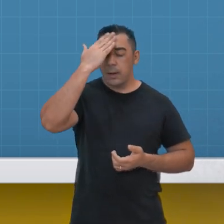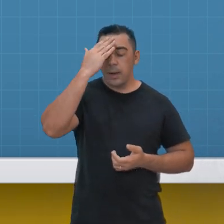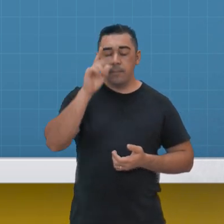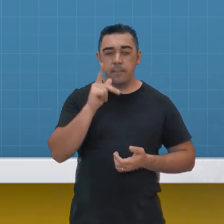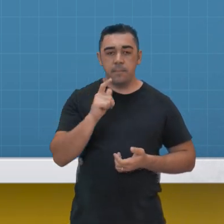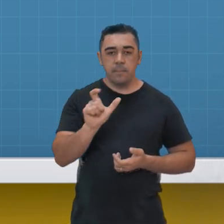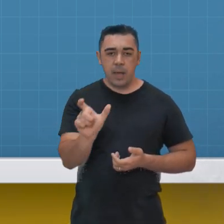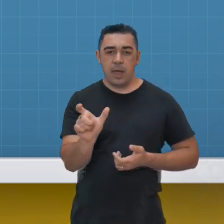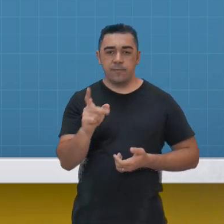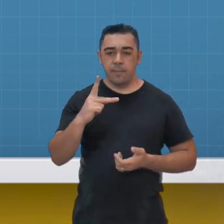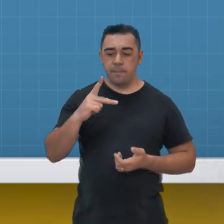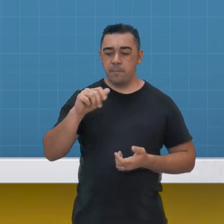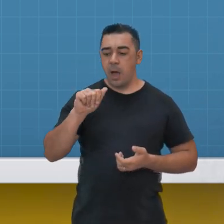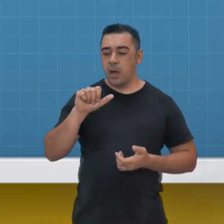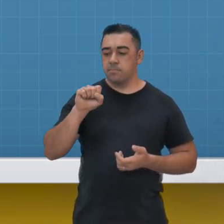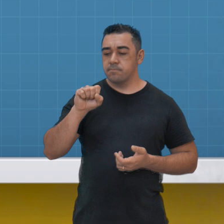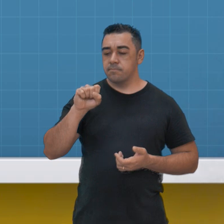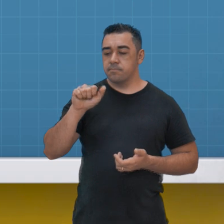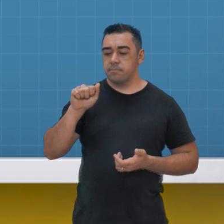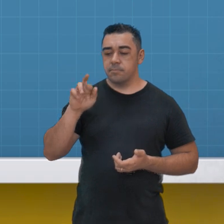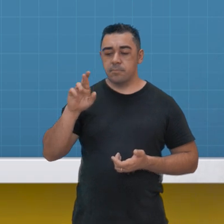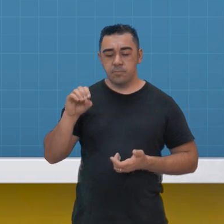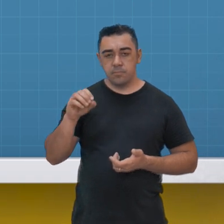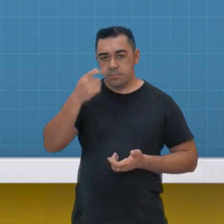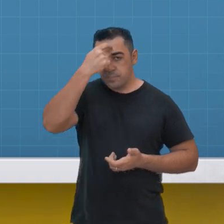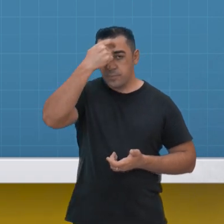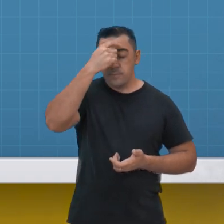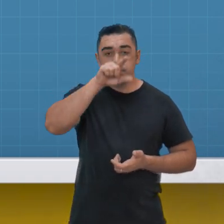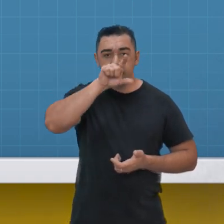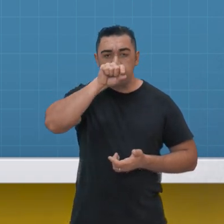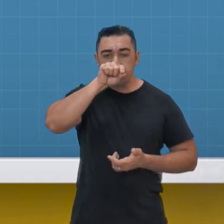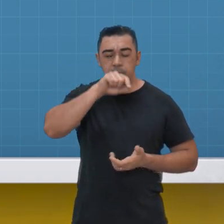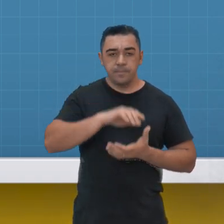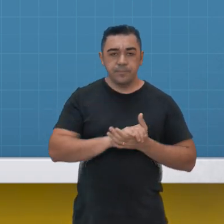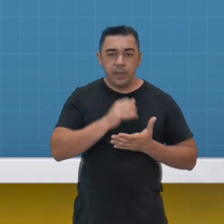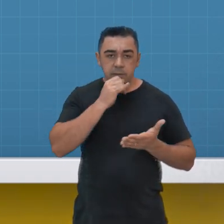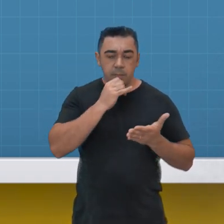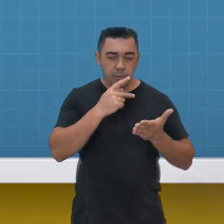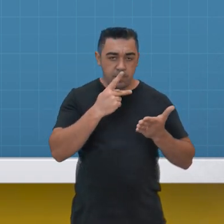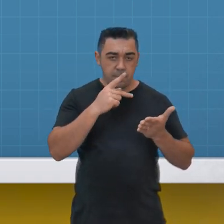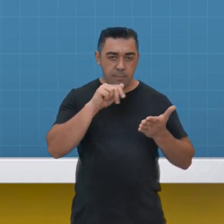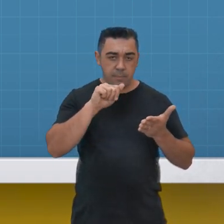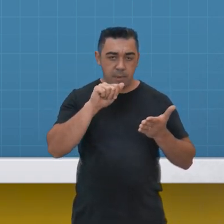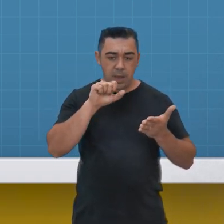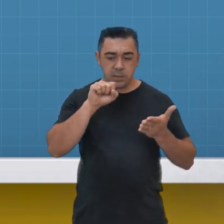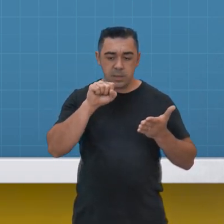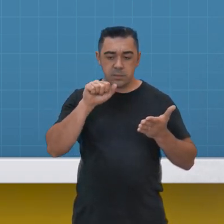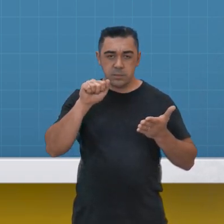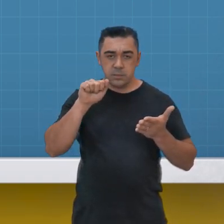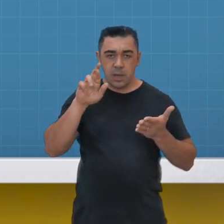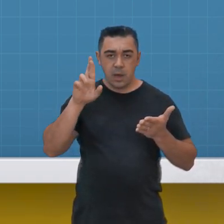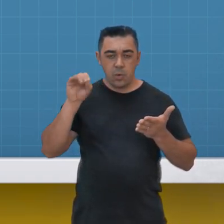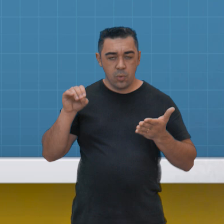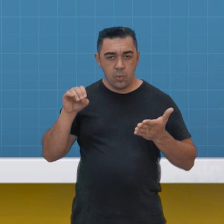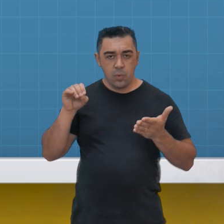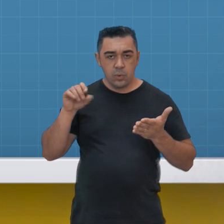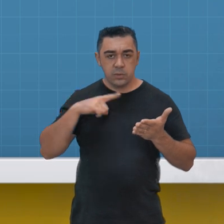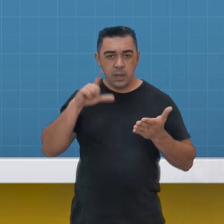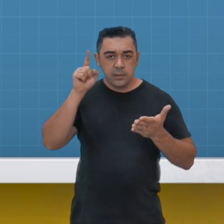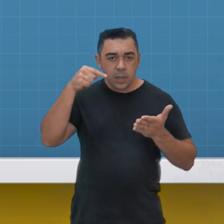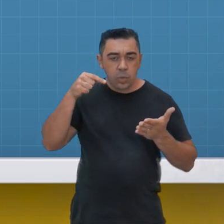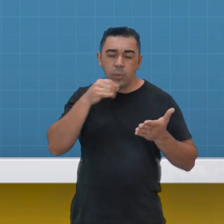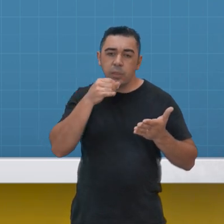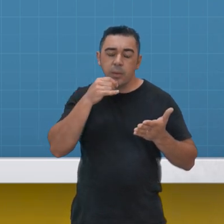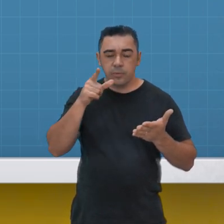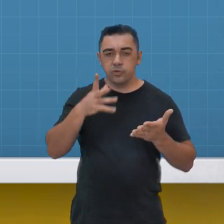sua cabeça que é com 2 S's. Se você leu 10 vezes a palavra pássaro com acento, você já guardou. Se